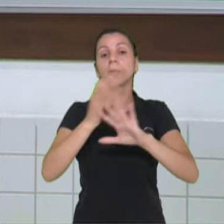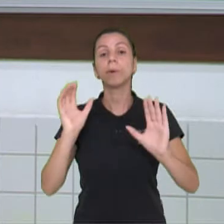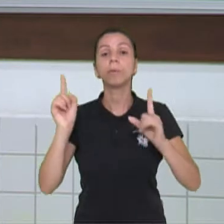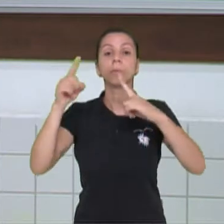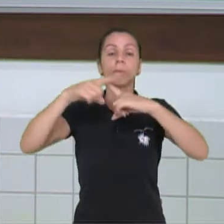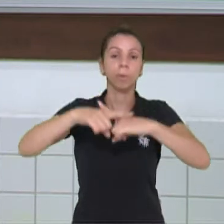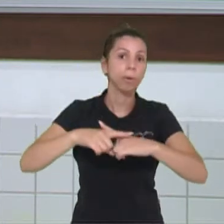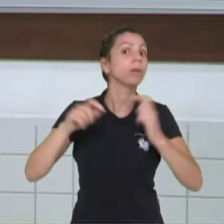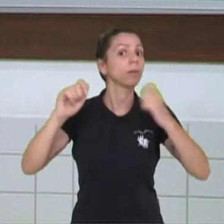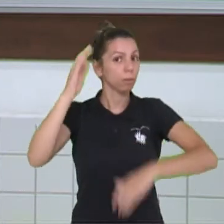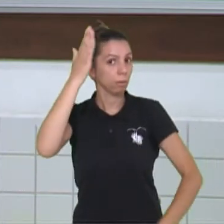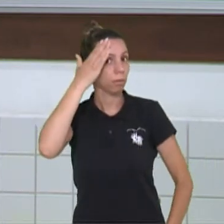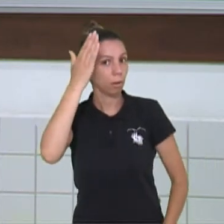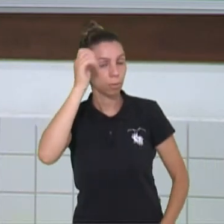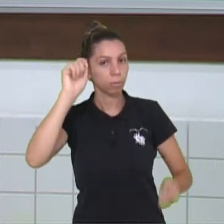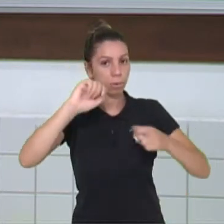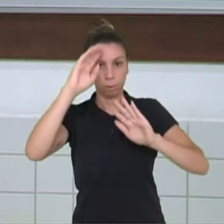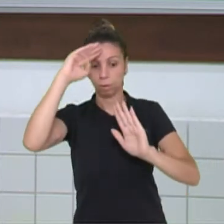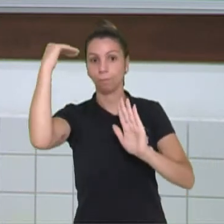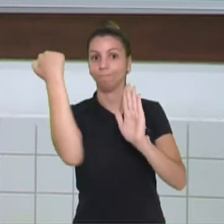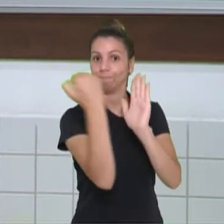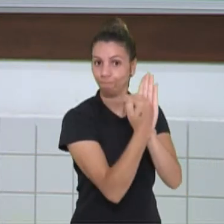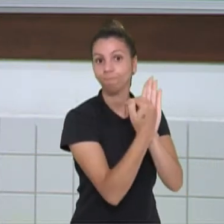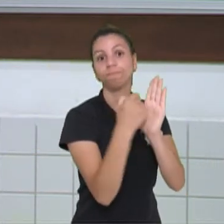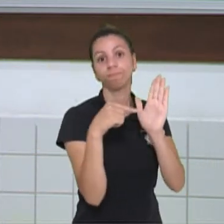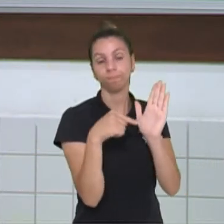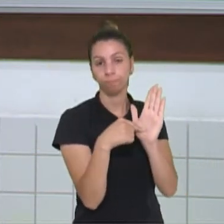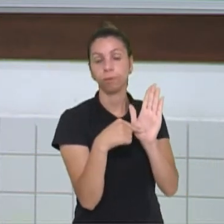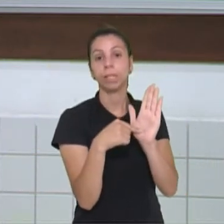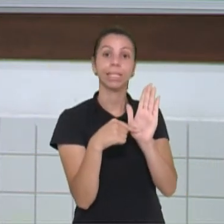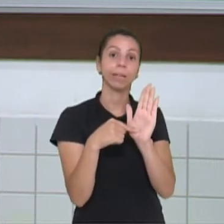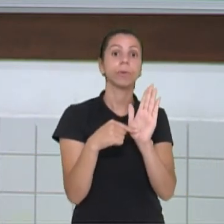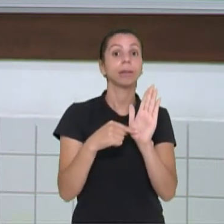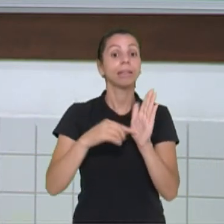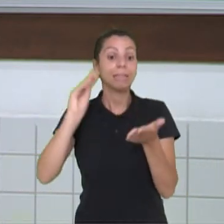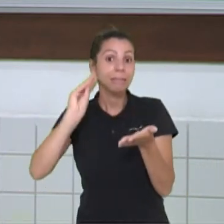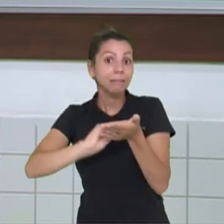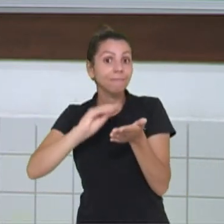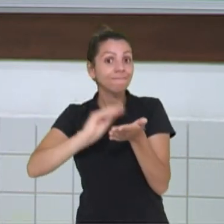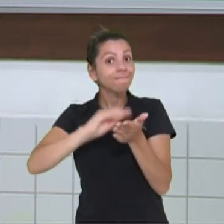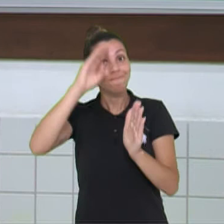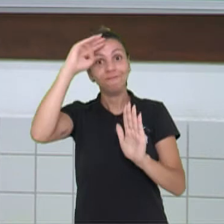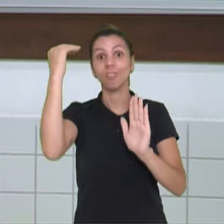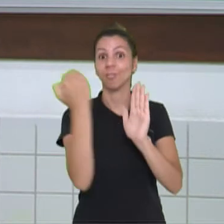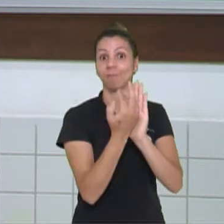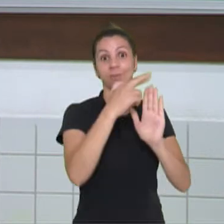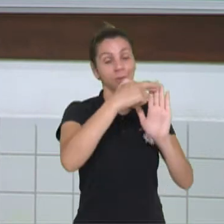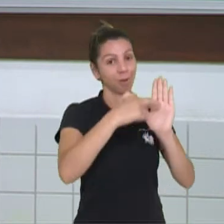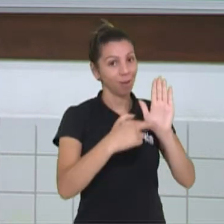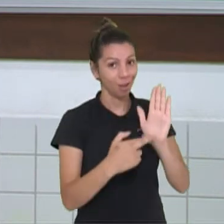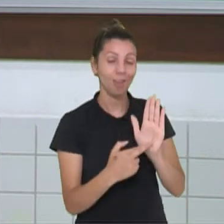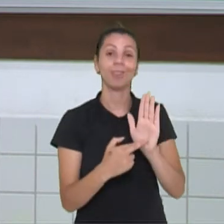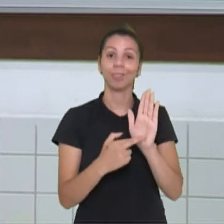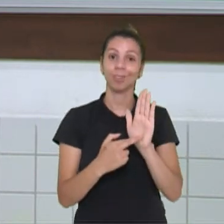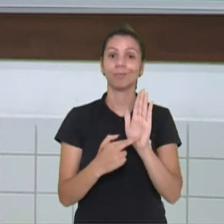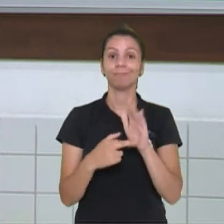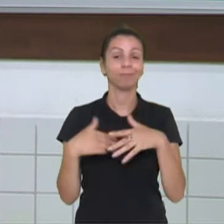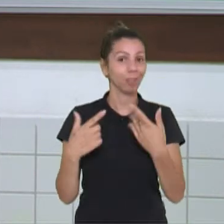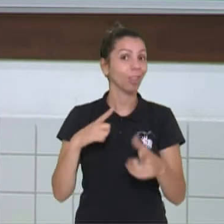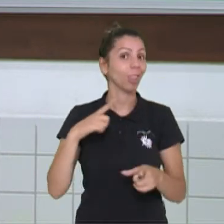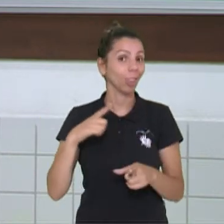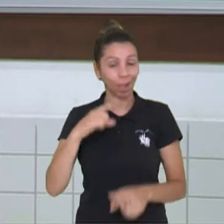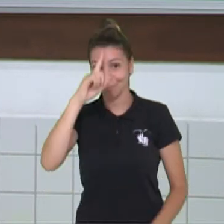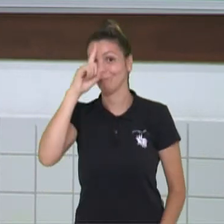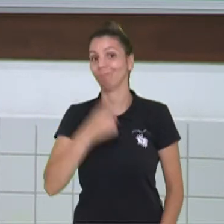regras. Então, a sanção ou a punição para o descumprimento das regras faz parte do jogo. Nas instituições,